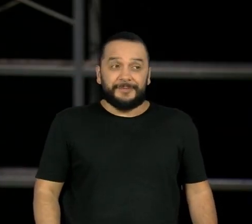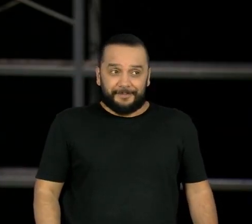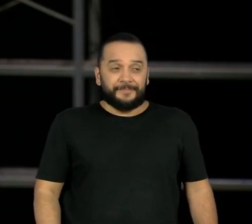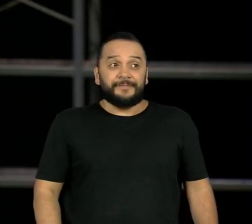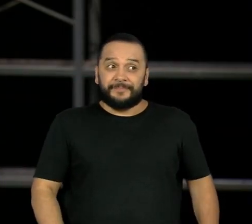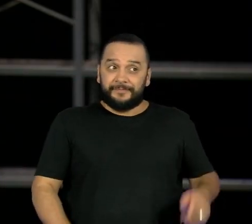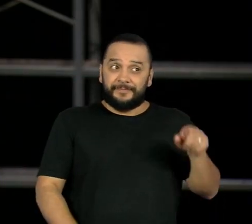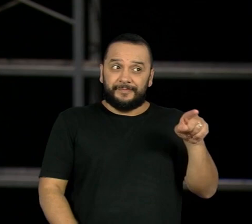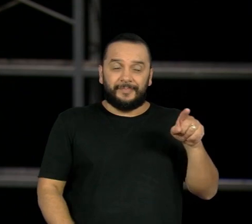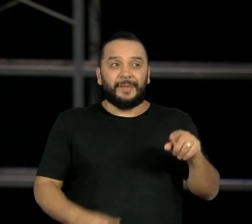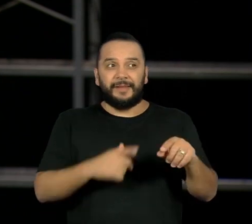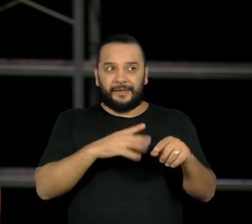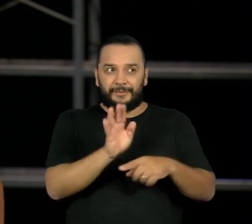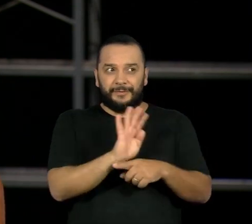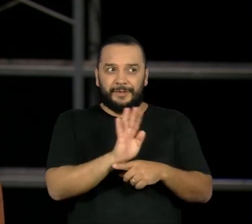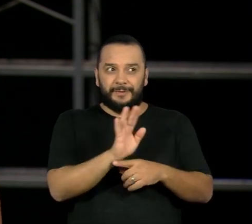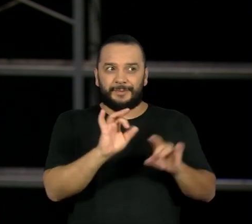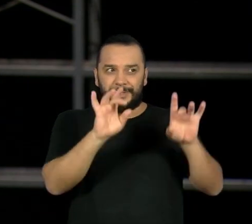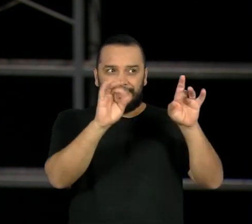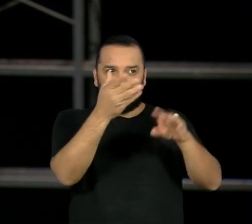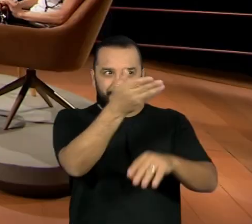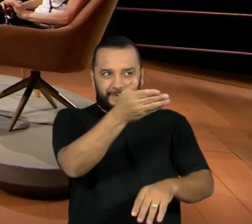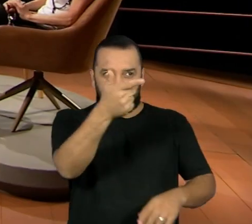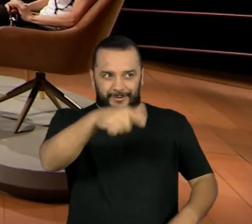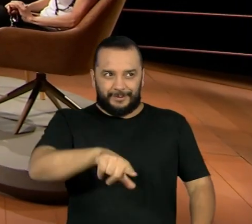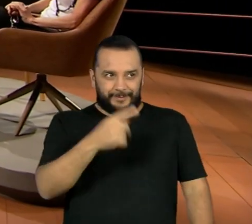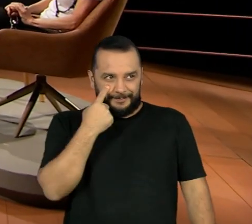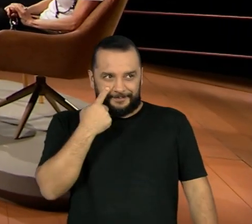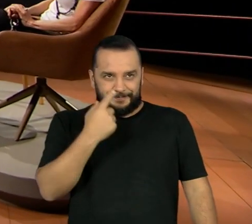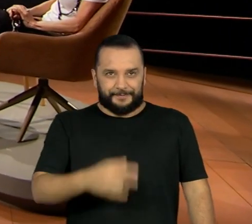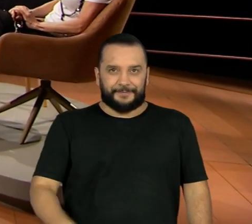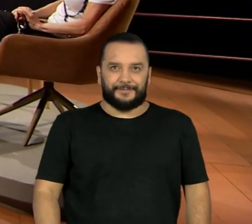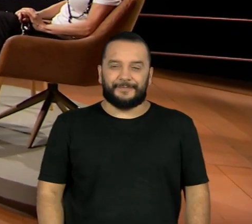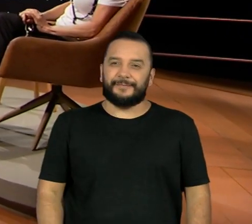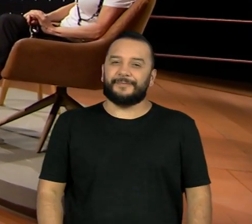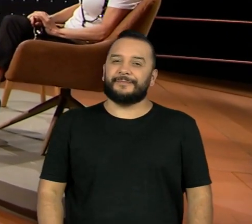Clarice, mais uma mensagem carinhosa para você. Eita, nós.